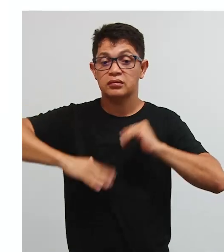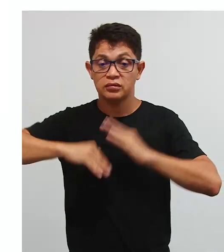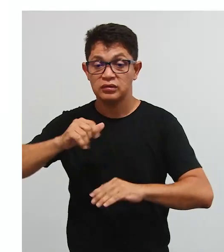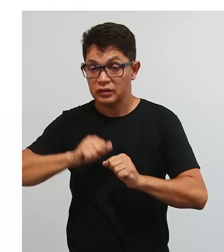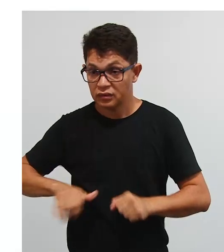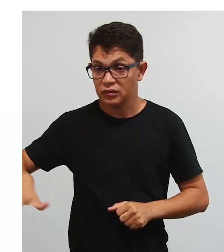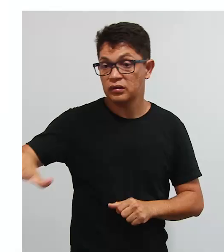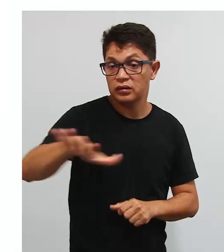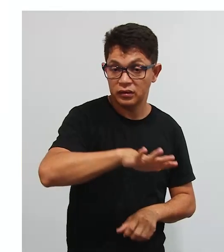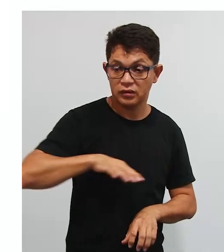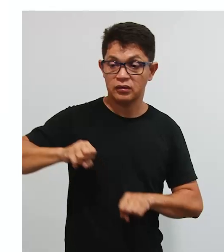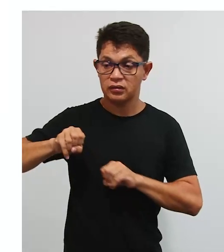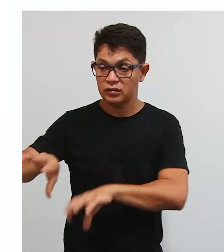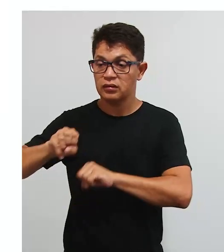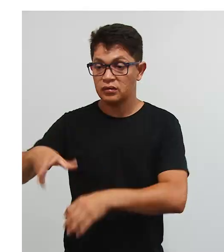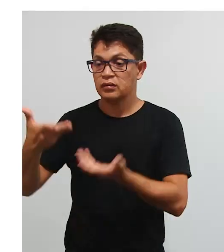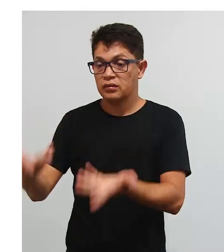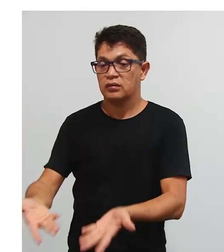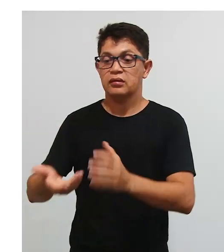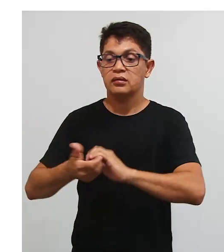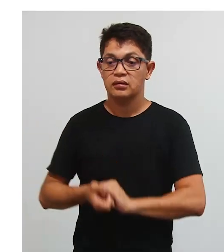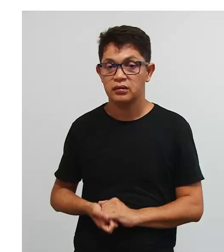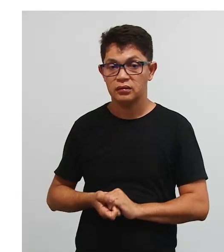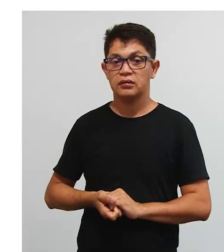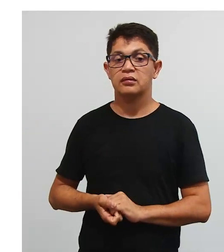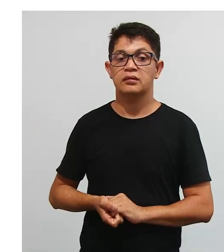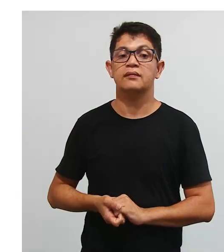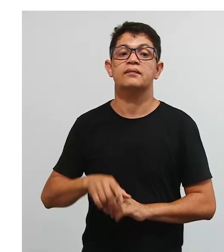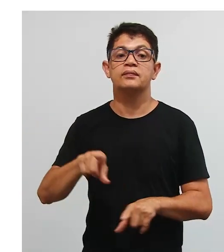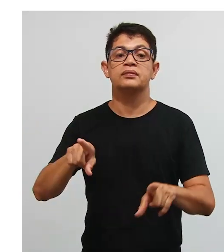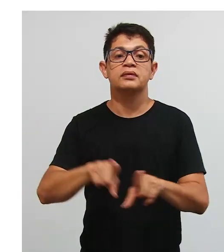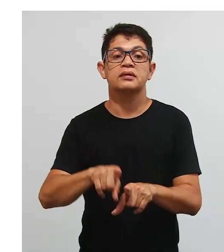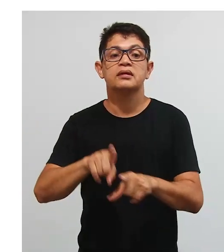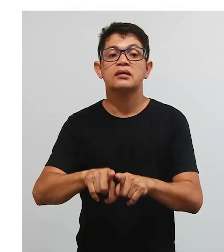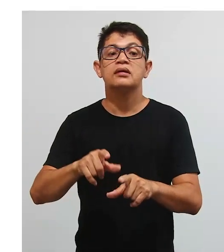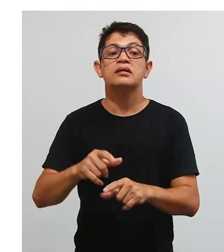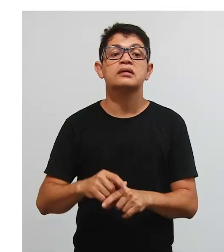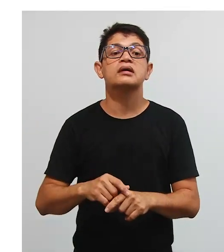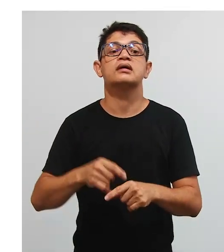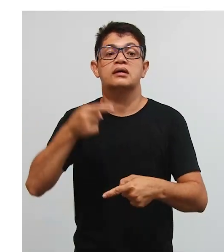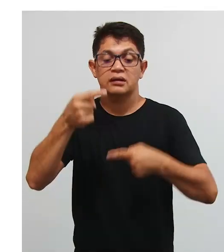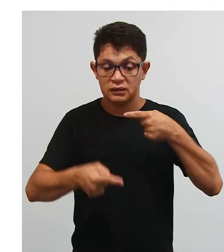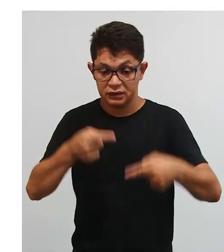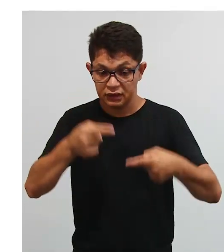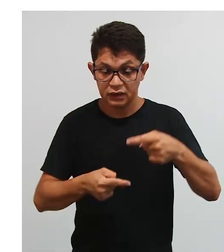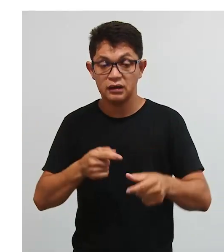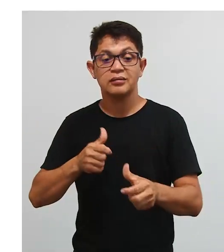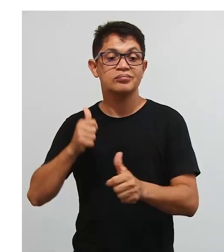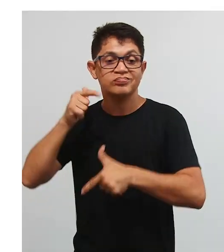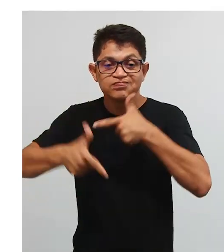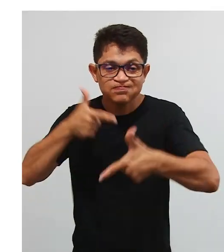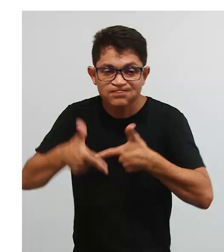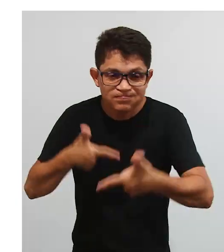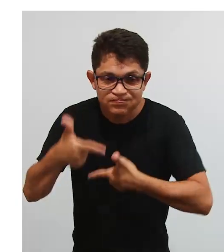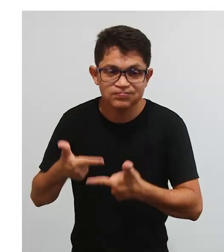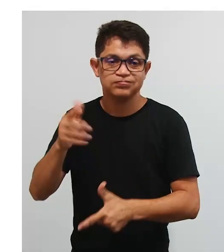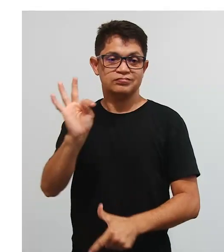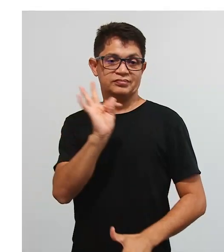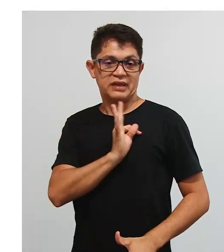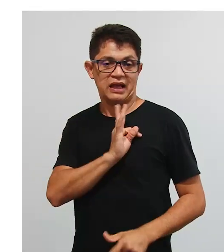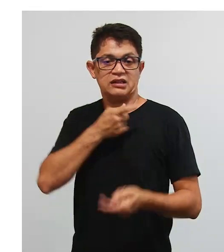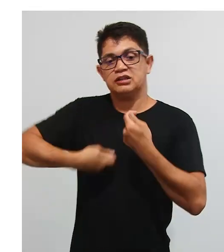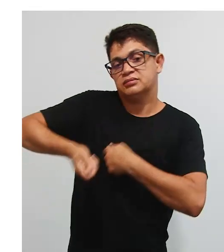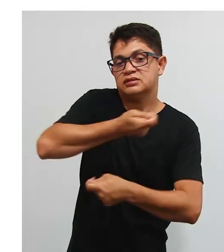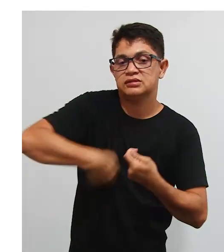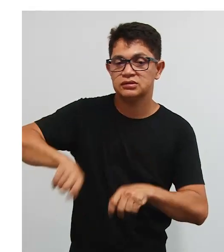neste espaço. E a carreira técnico-administrativa na educação, os famosos TAE,